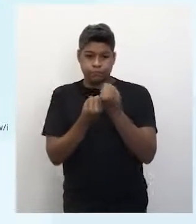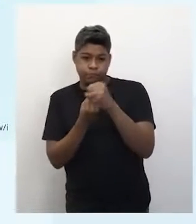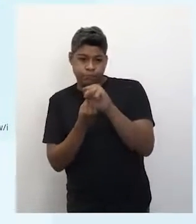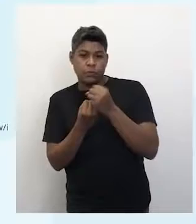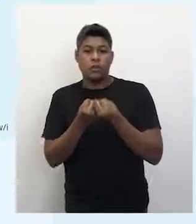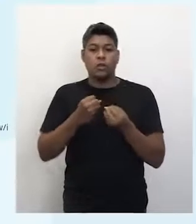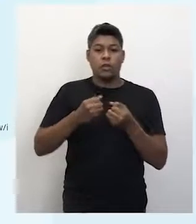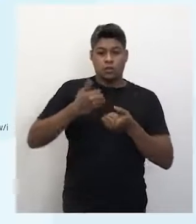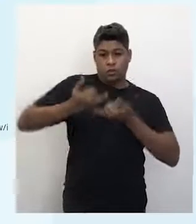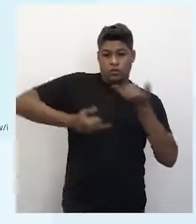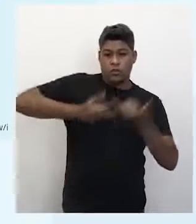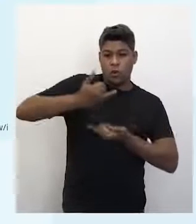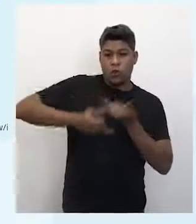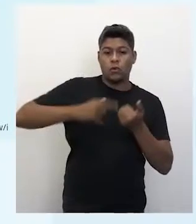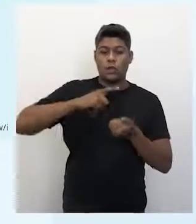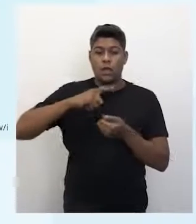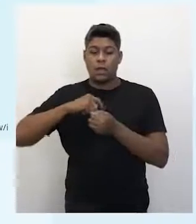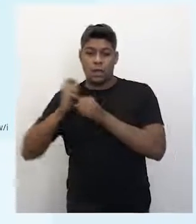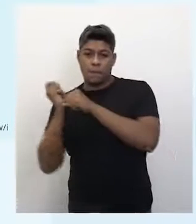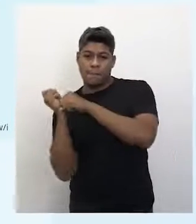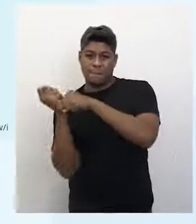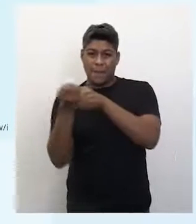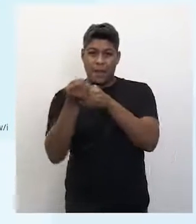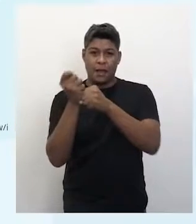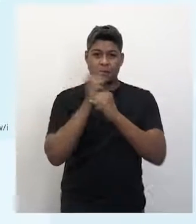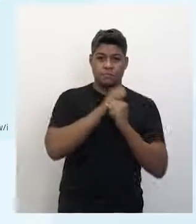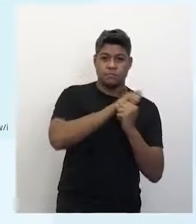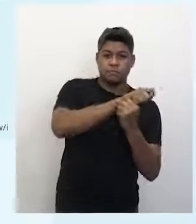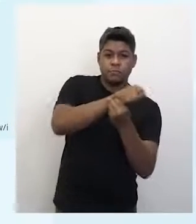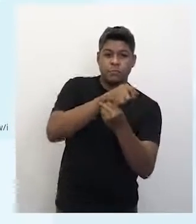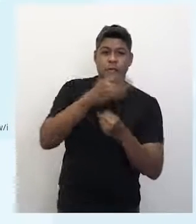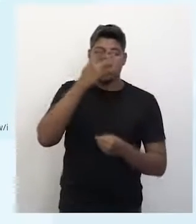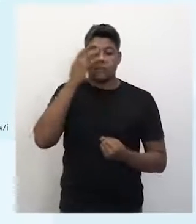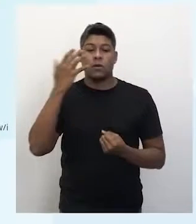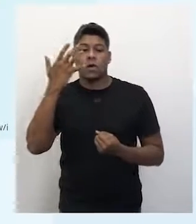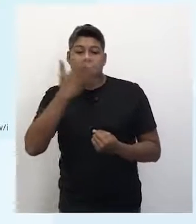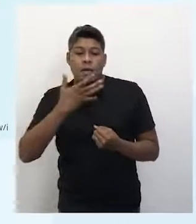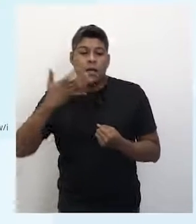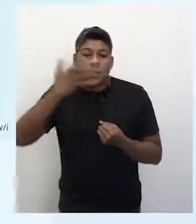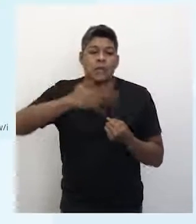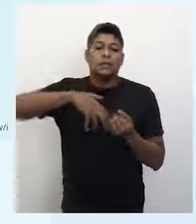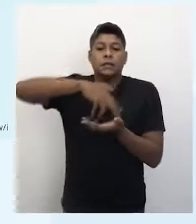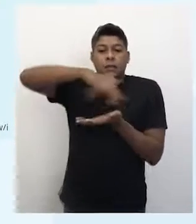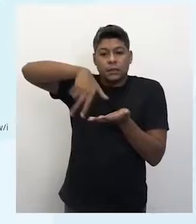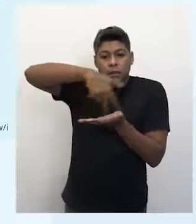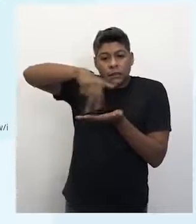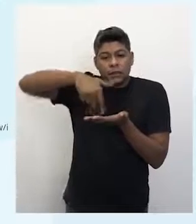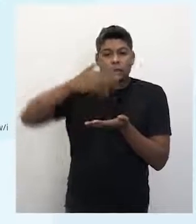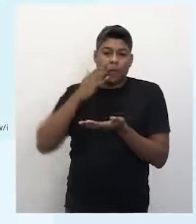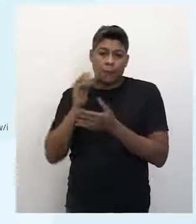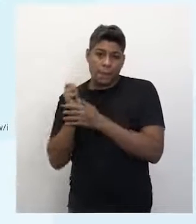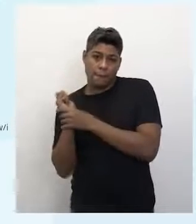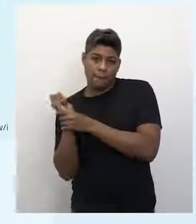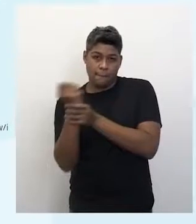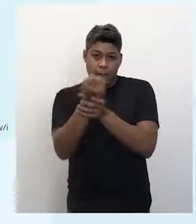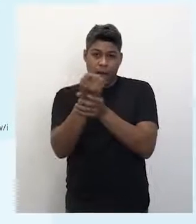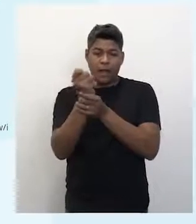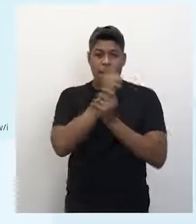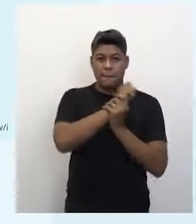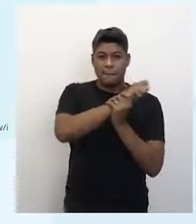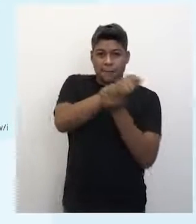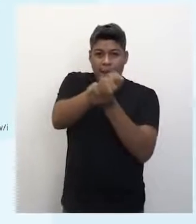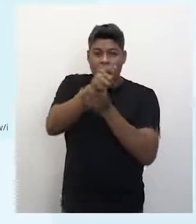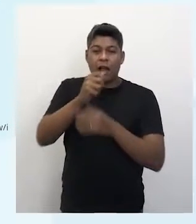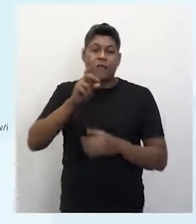batida de bastões de madeira e é dividida entre cantadores e dançadores. Batem-se os bastões em ritmos fortes e